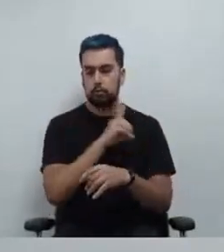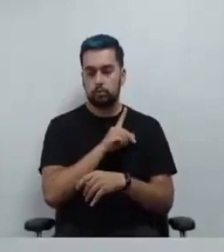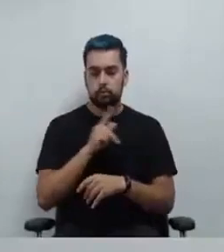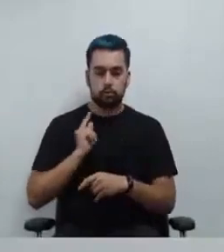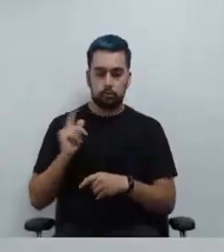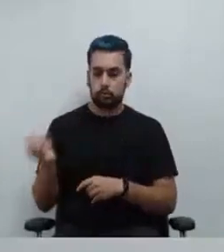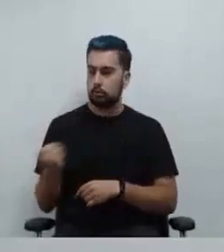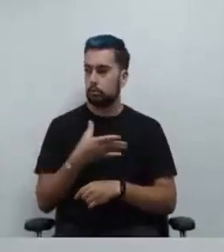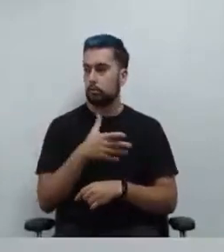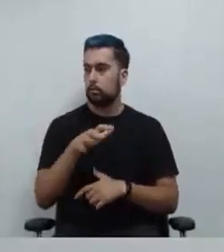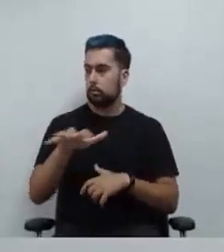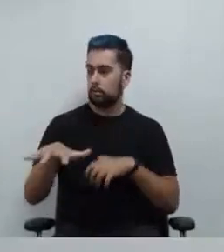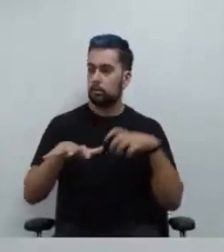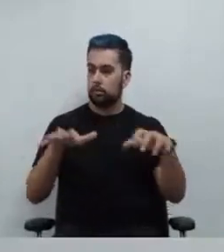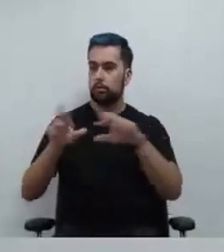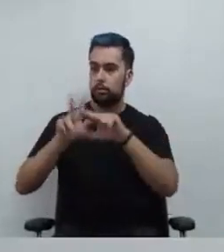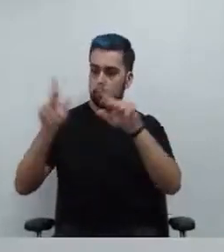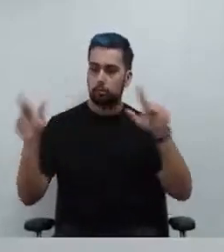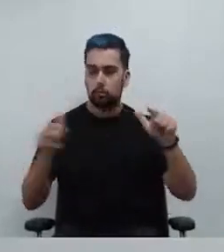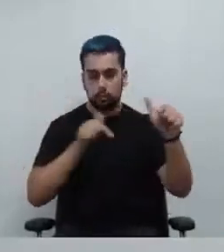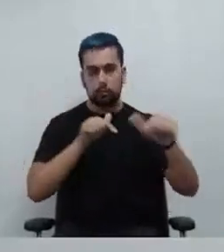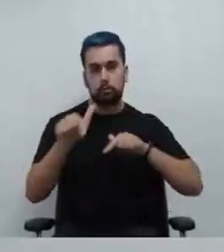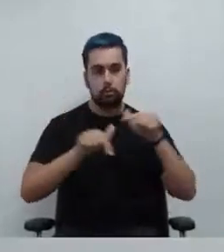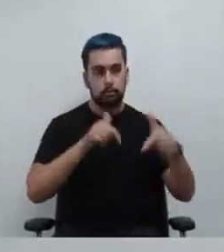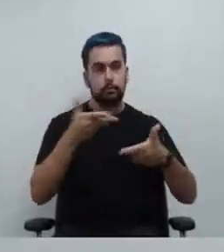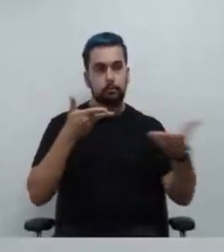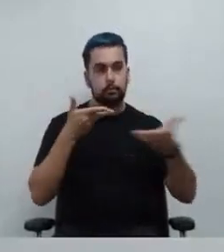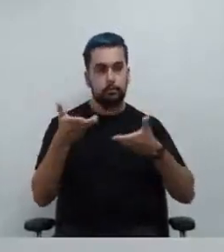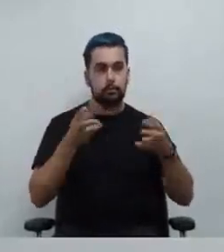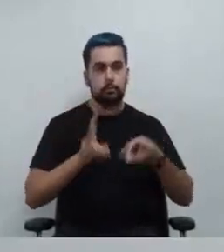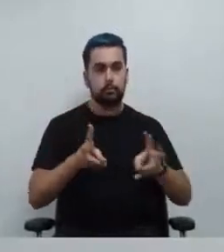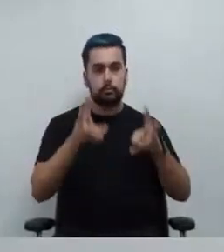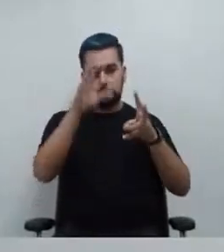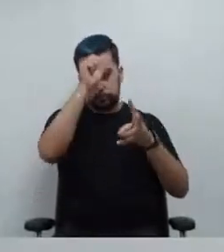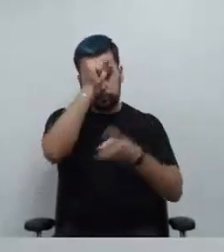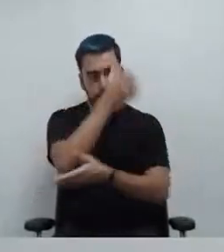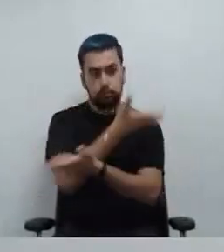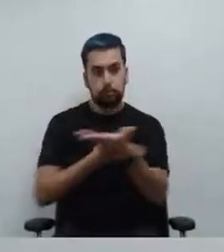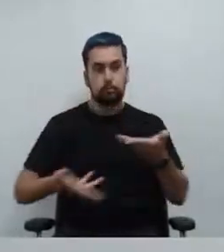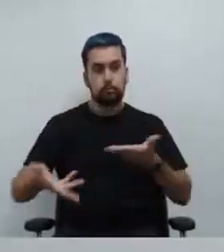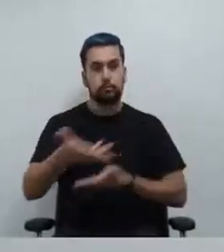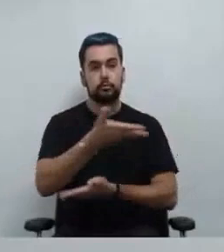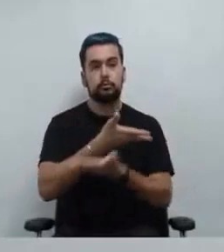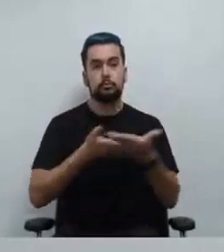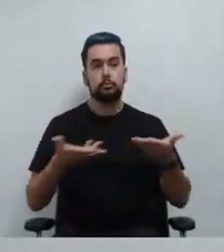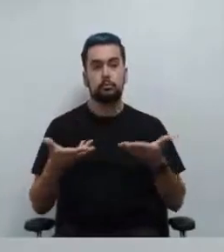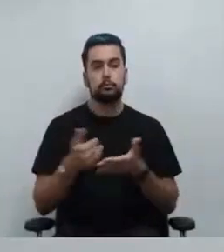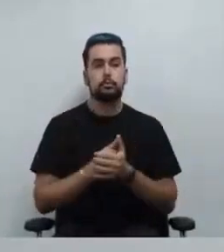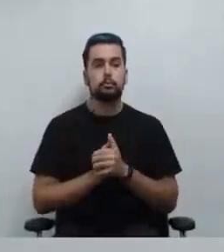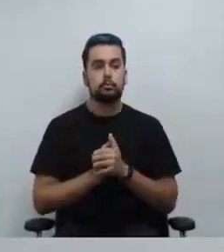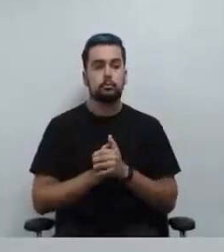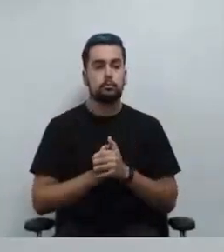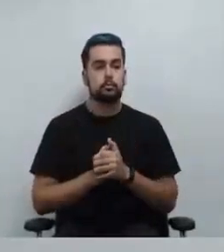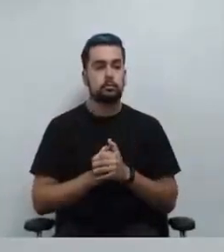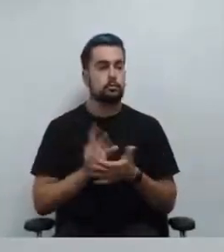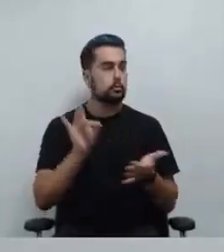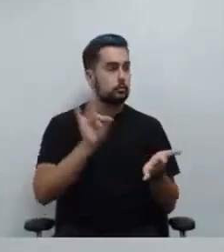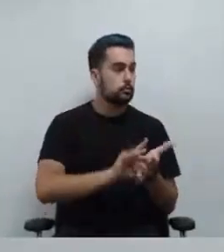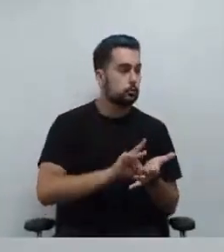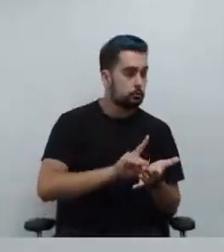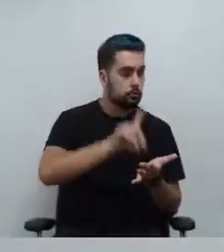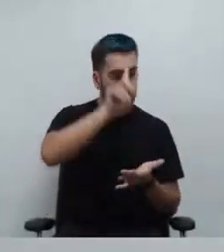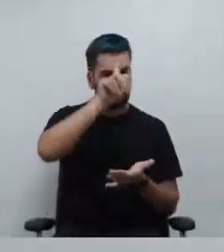defensores, ainda que em áreas diversas de atuação, mas era sempre assim um aprendizado mútuo, né, de poder ouvir sobre a realidade,